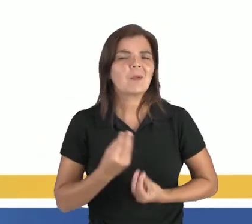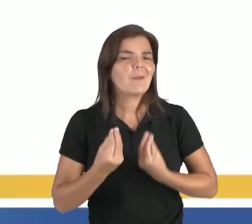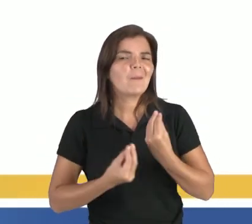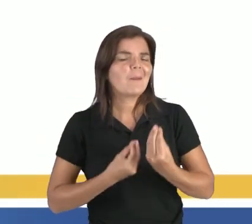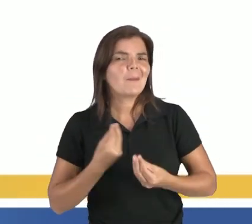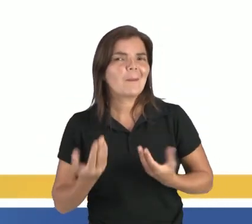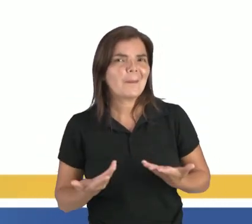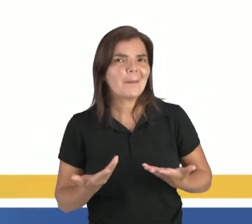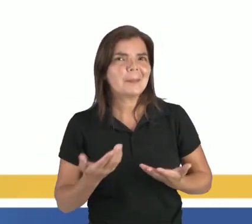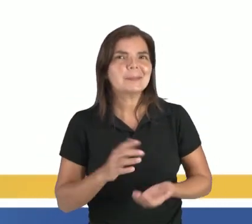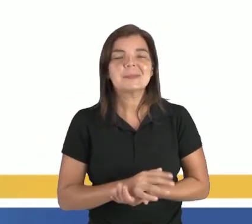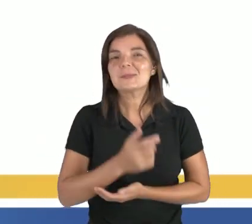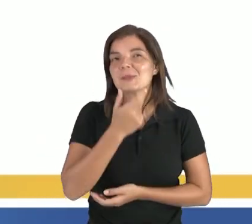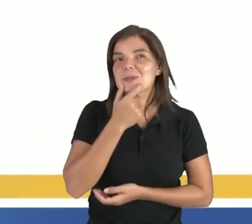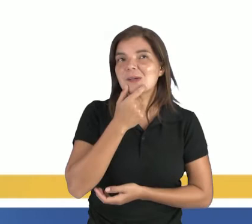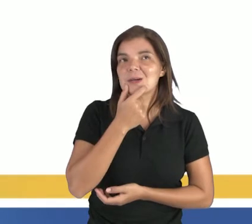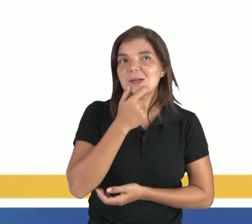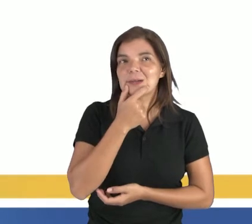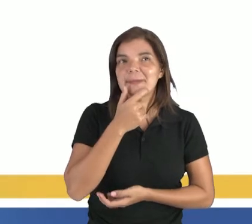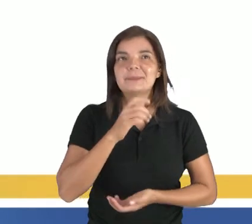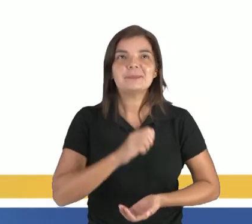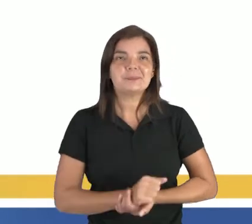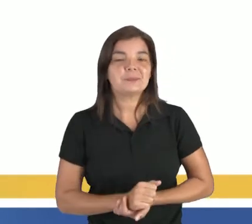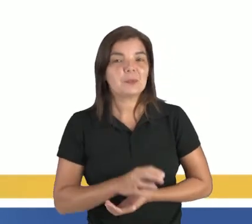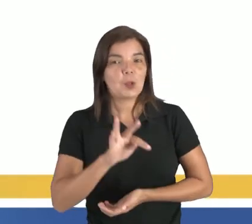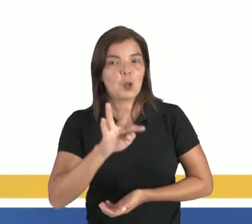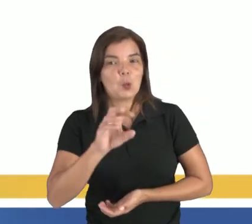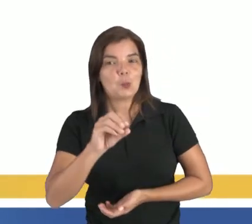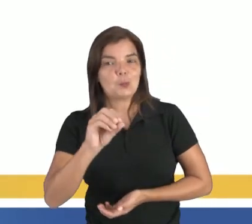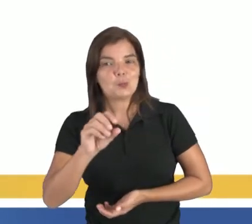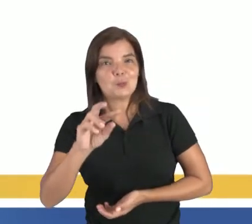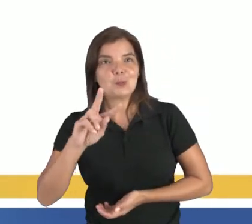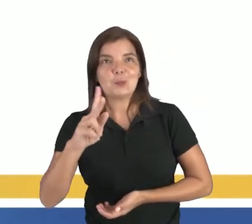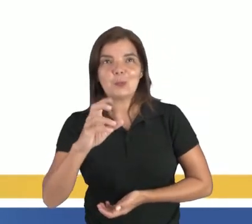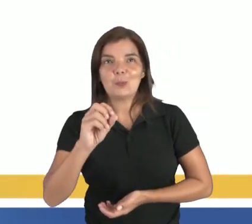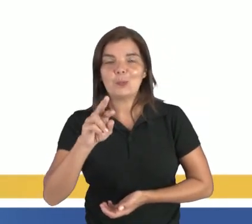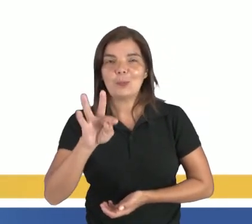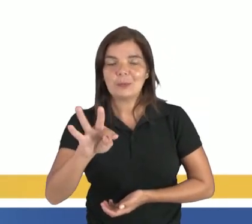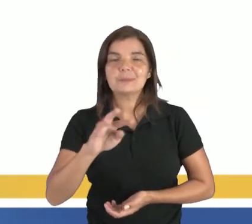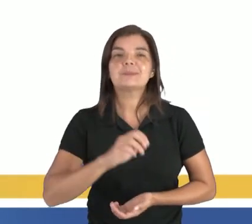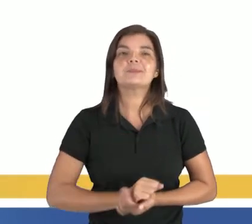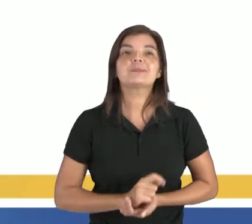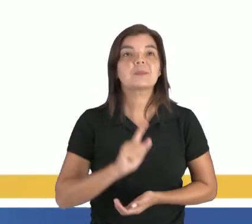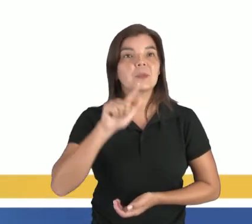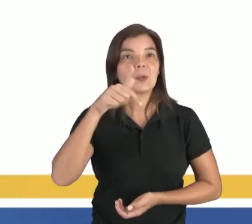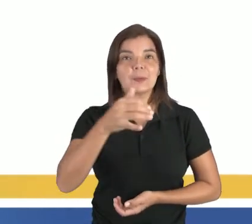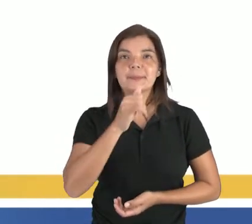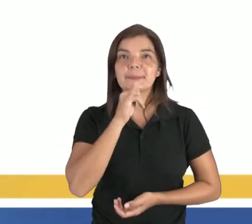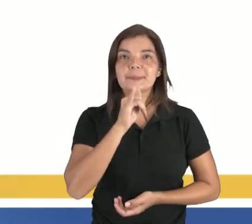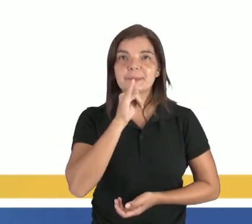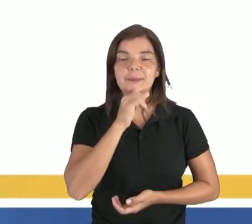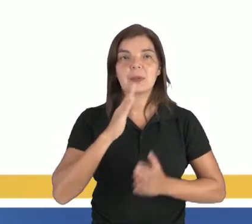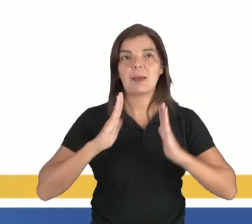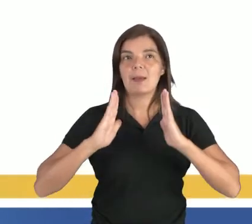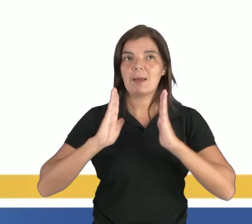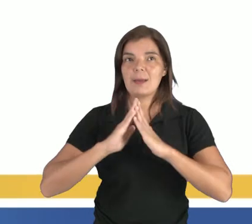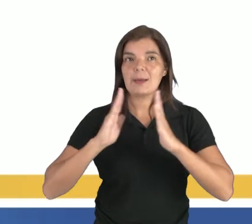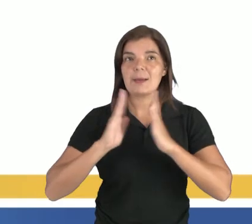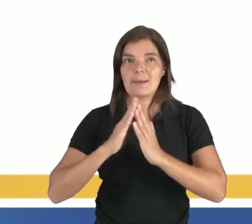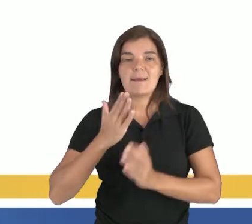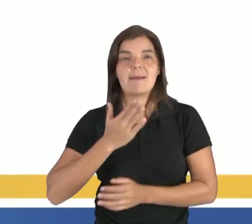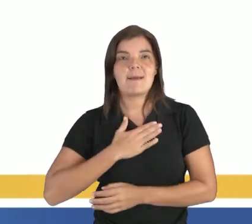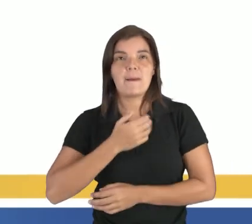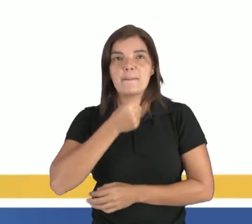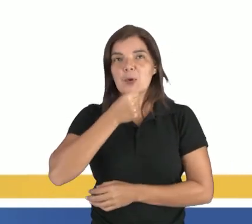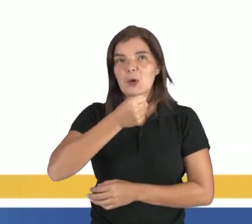vou colocar em inglês? Too hot, ok? Outro exemplo. My favorite